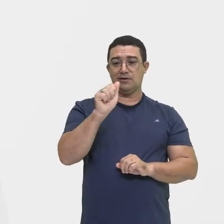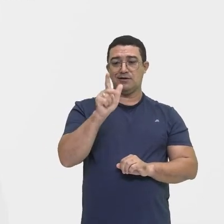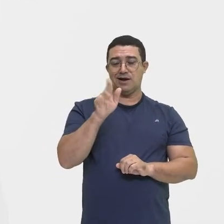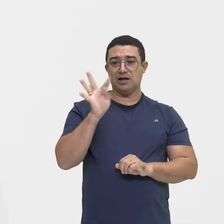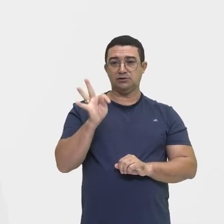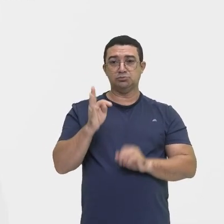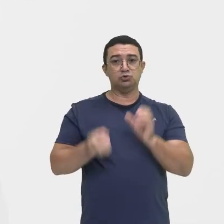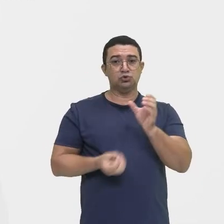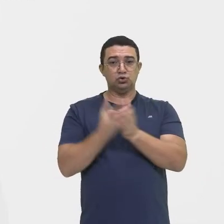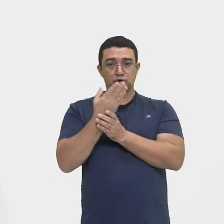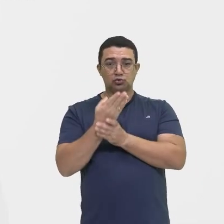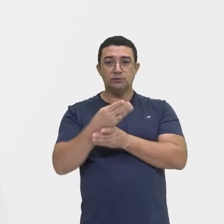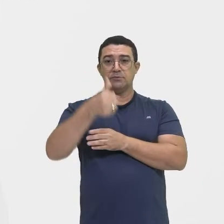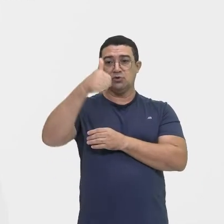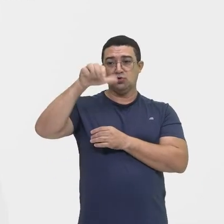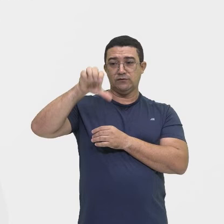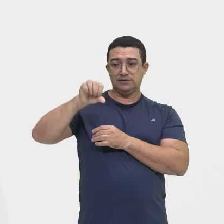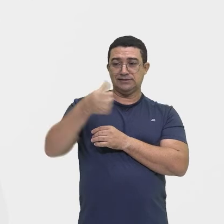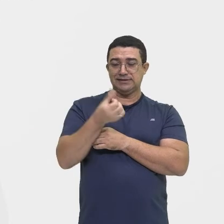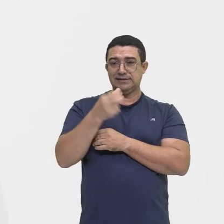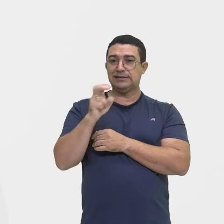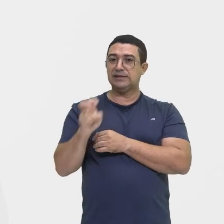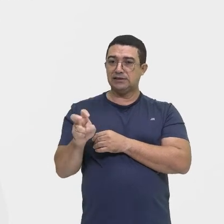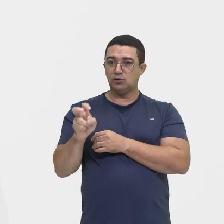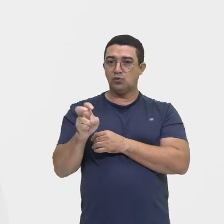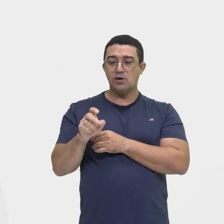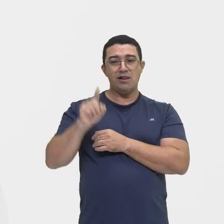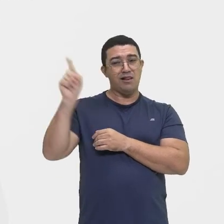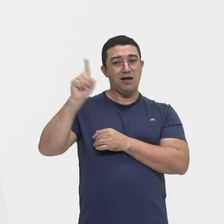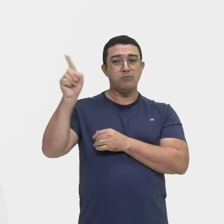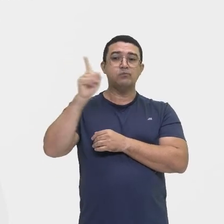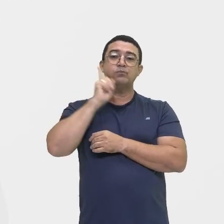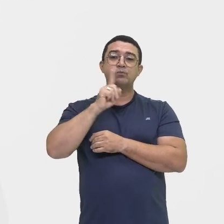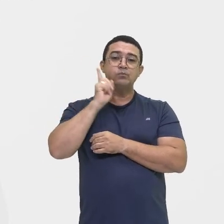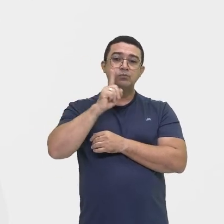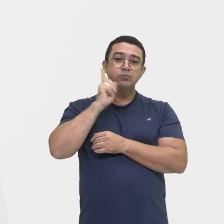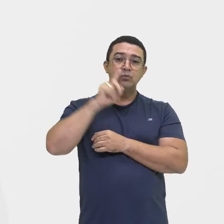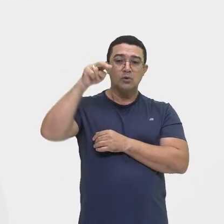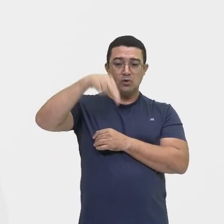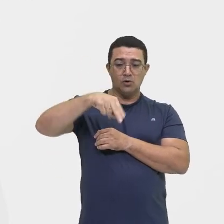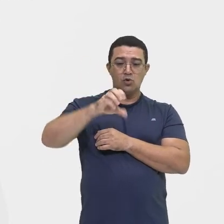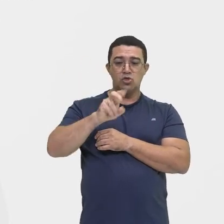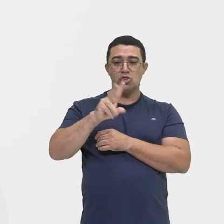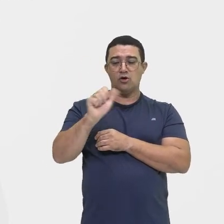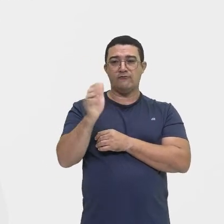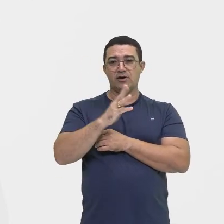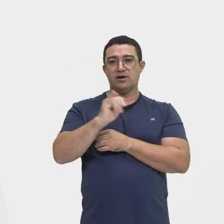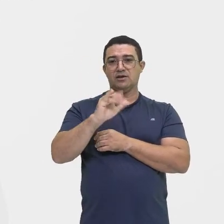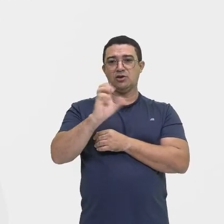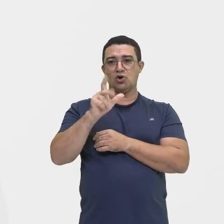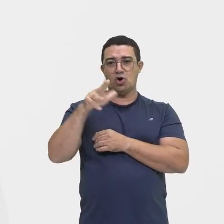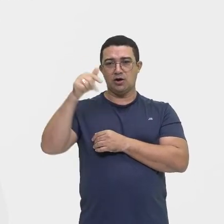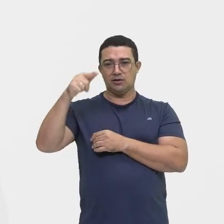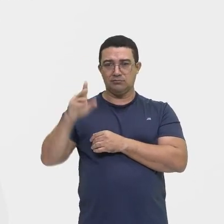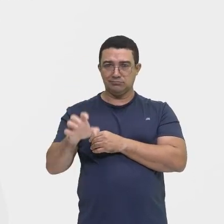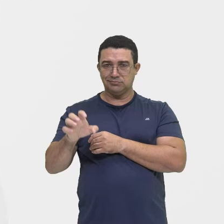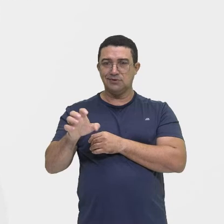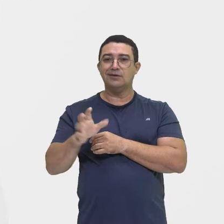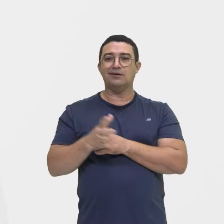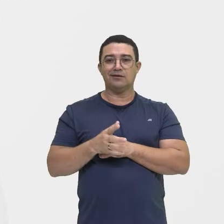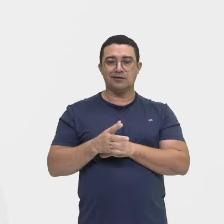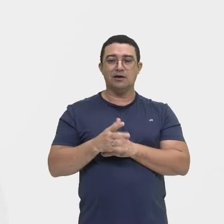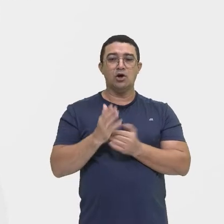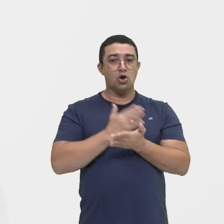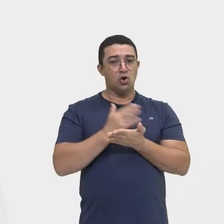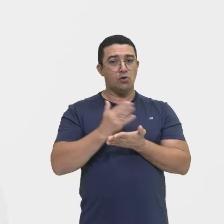1965, quando o Museu de Arte Moderna de Nova York abraçou o estilo com a exposição The Responsive Eye,